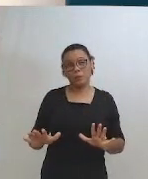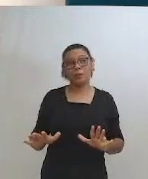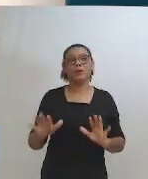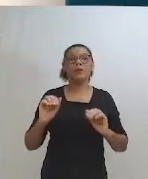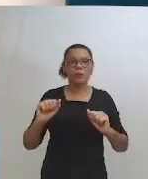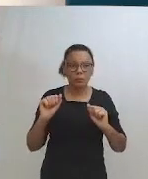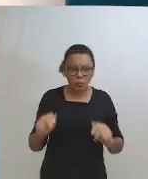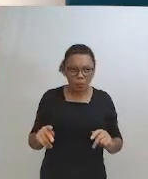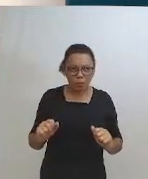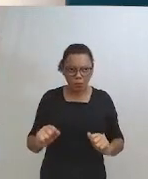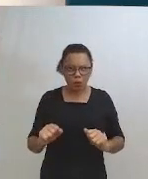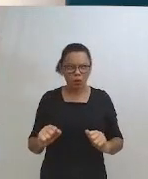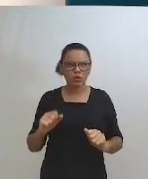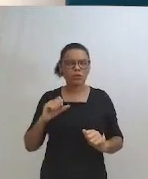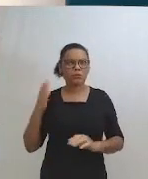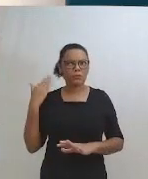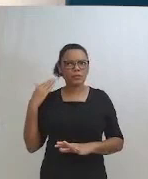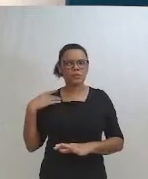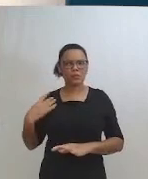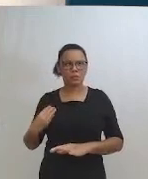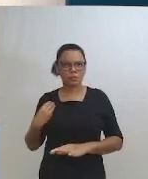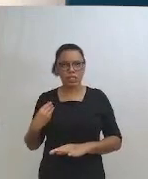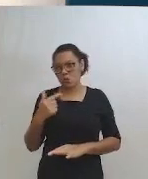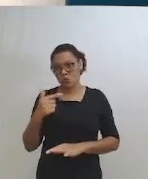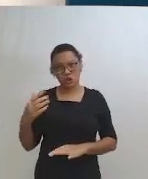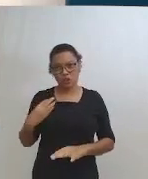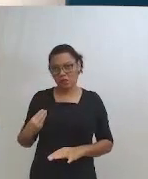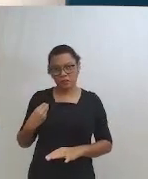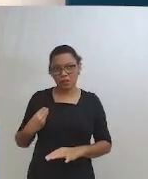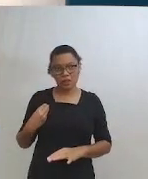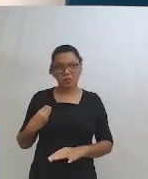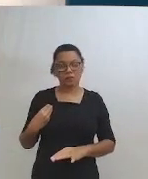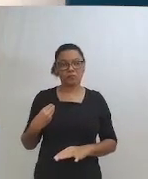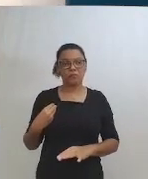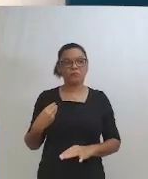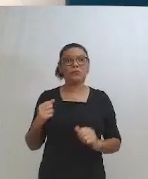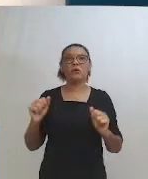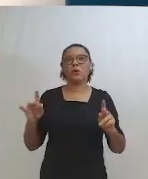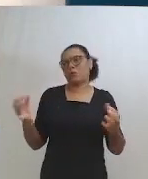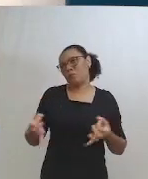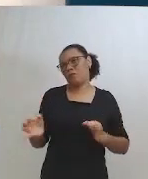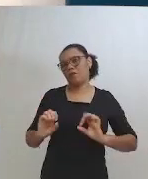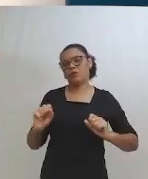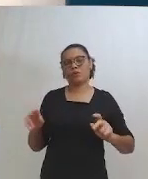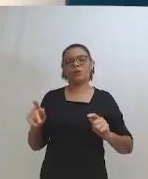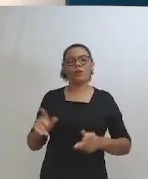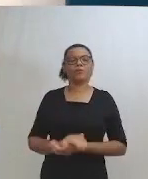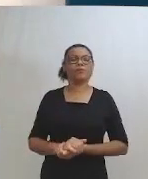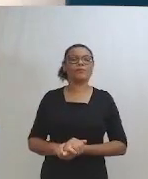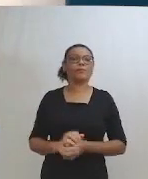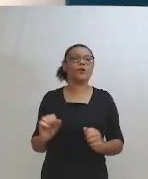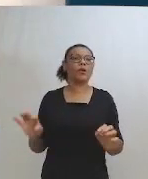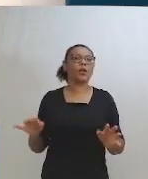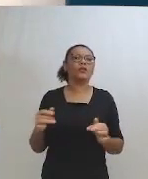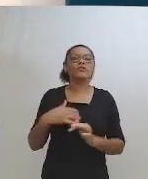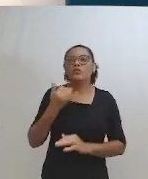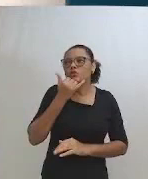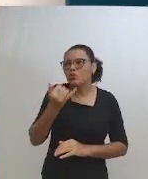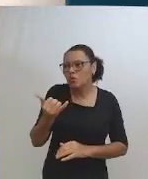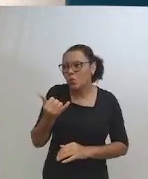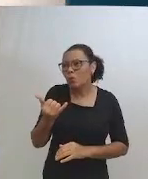na verdade, né? E também não levantou nada. Então, está perfeito, então. Então, pronto. Desculpe, então, doutor Henrique, ter